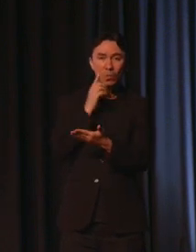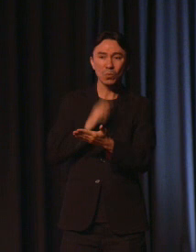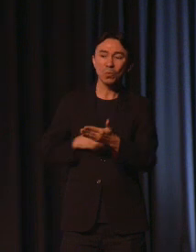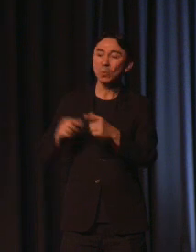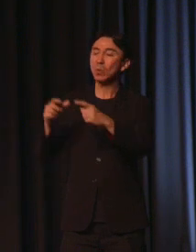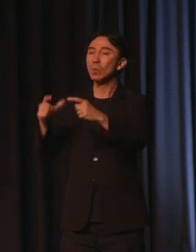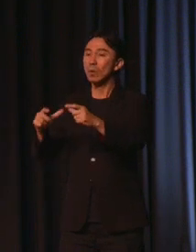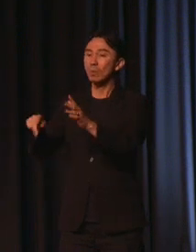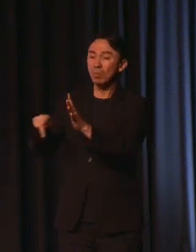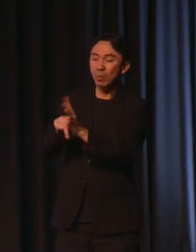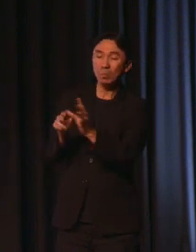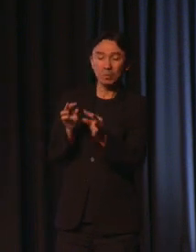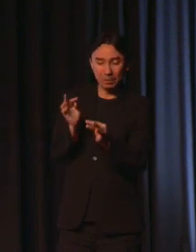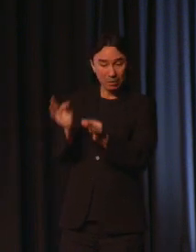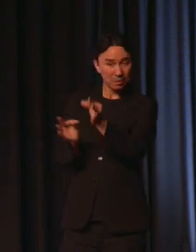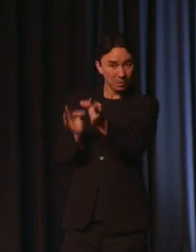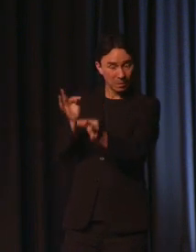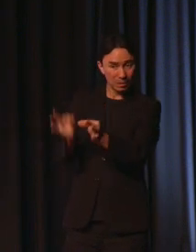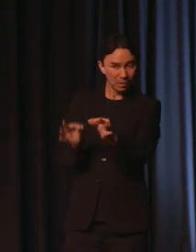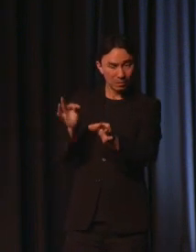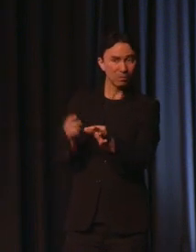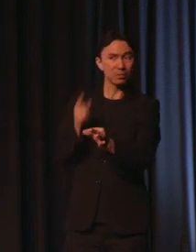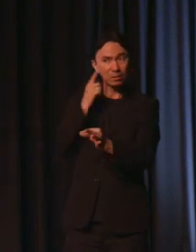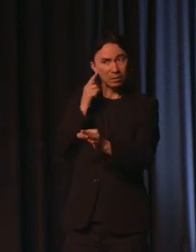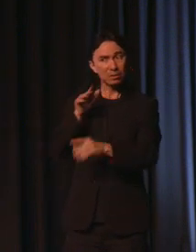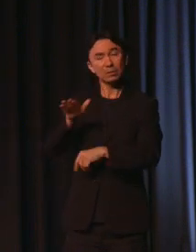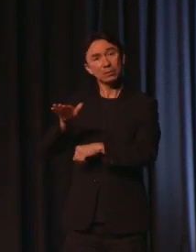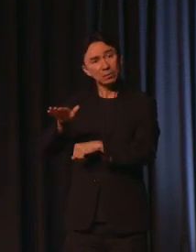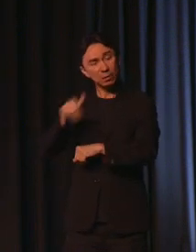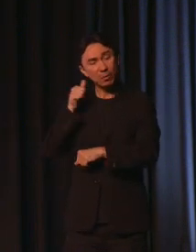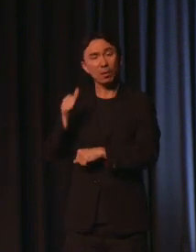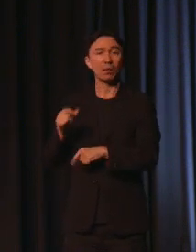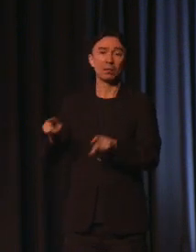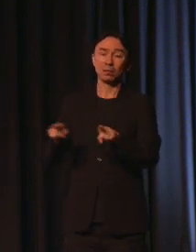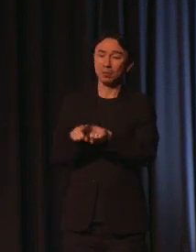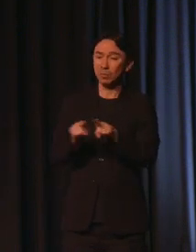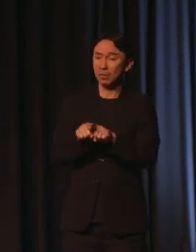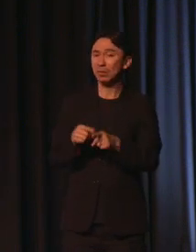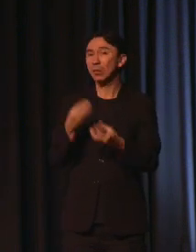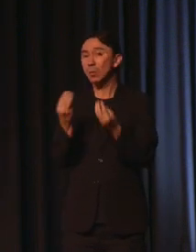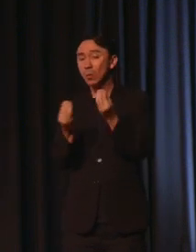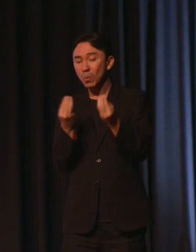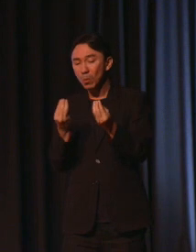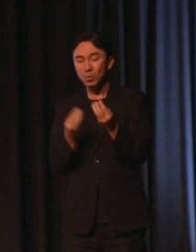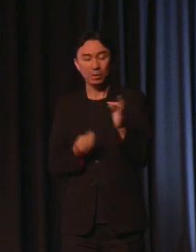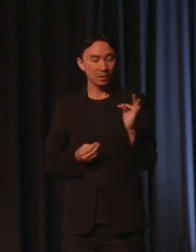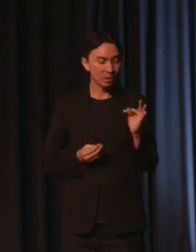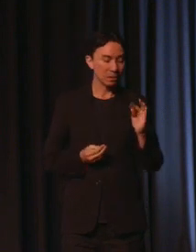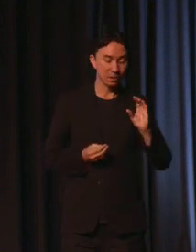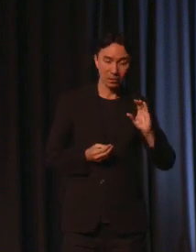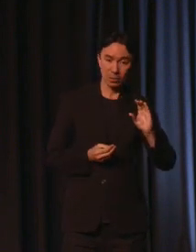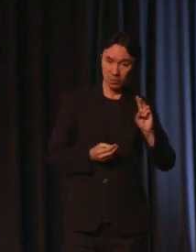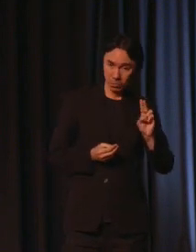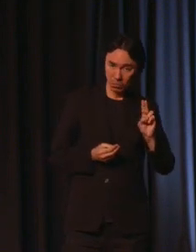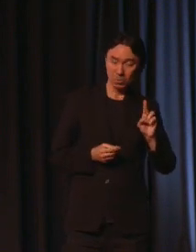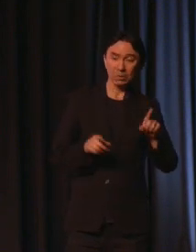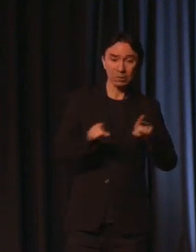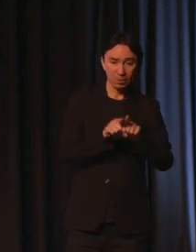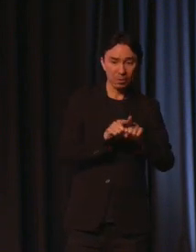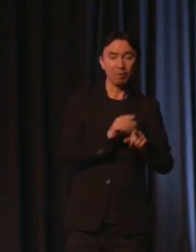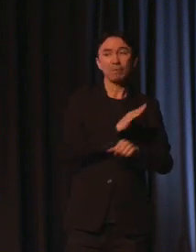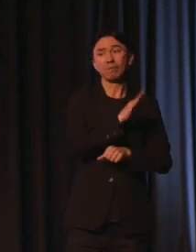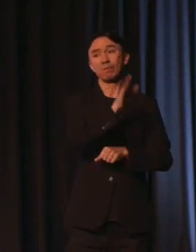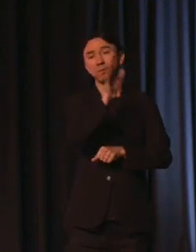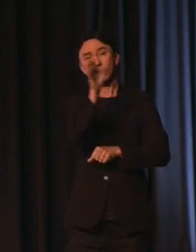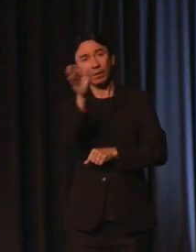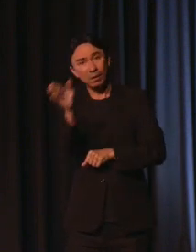sobre isso, porque foi envolvido o tratamento dos pacientes. Então, o TCU procurou também os hemocentros.